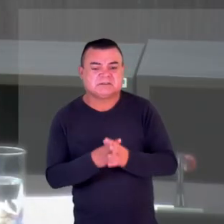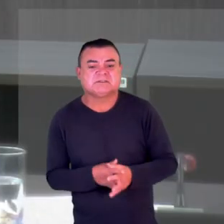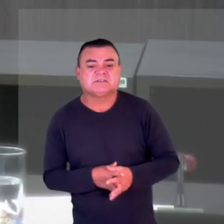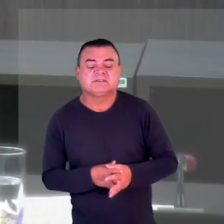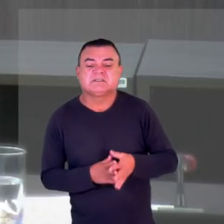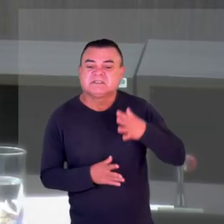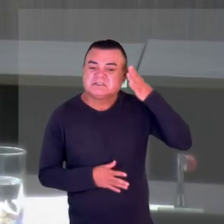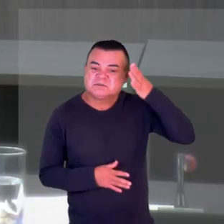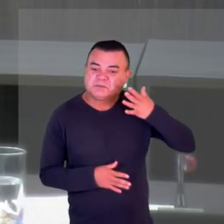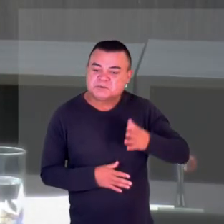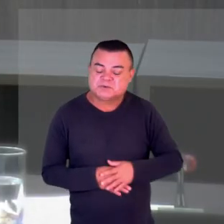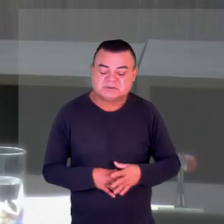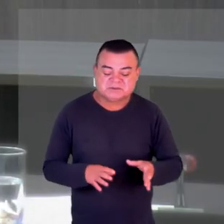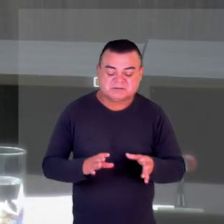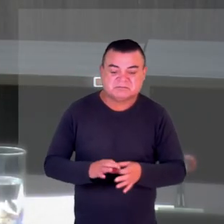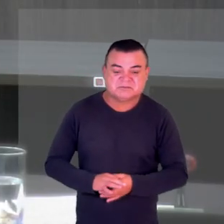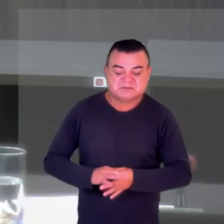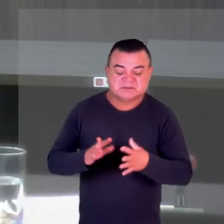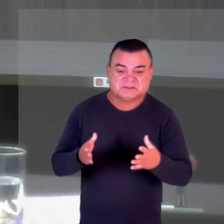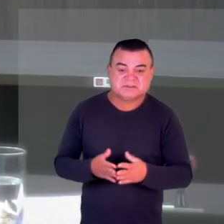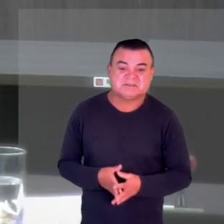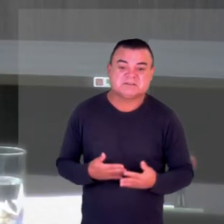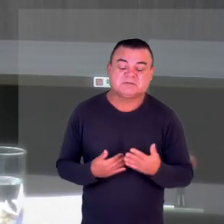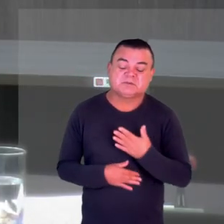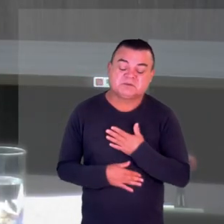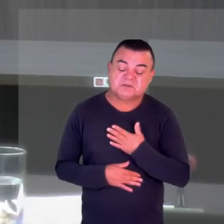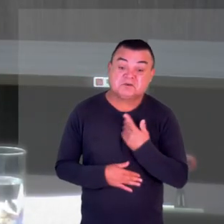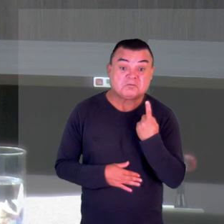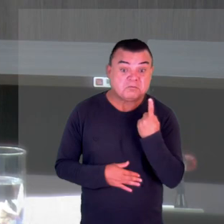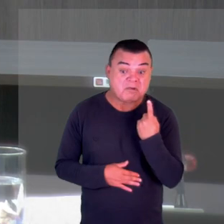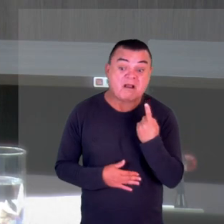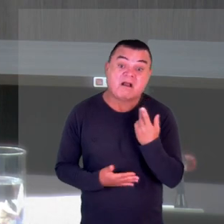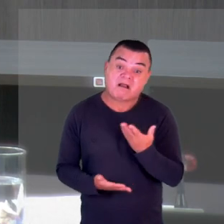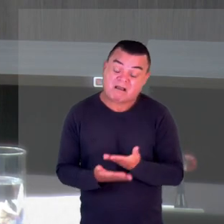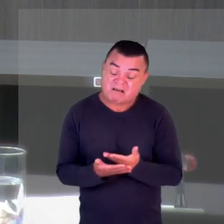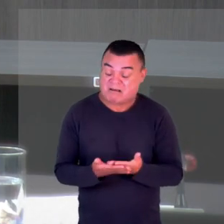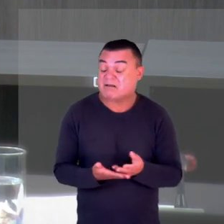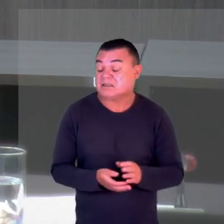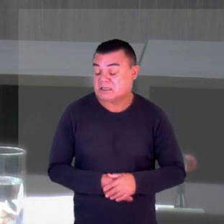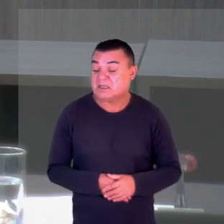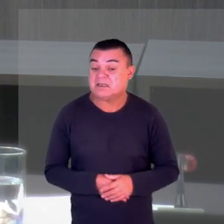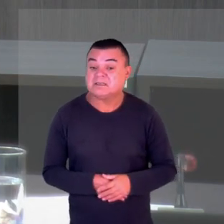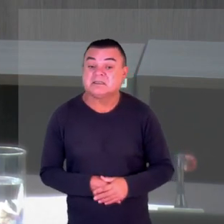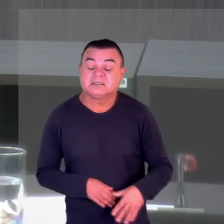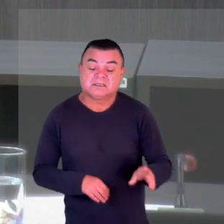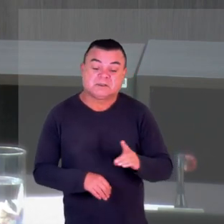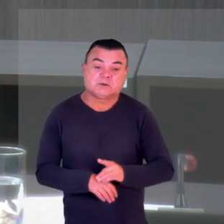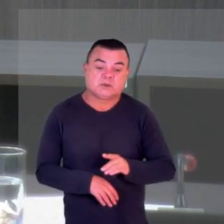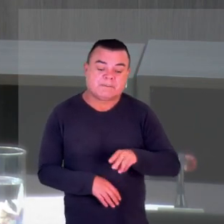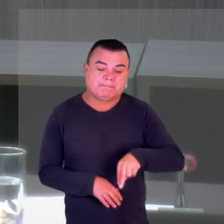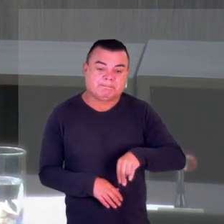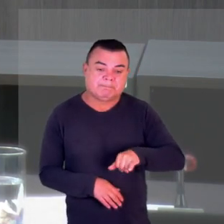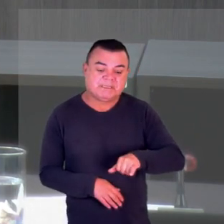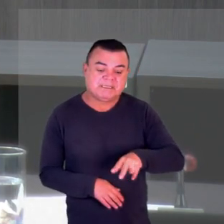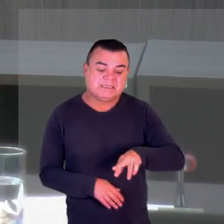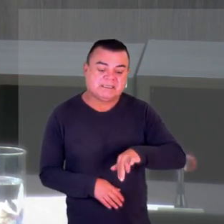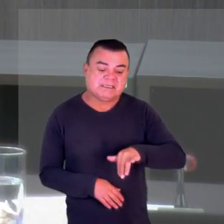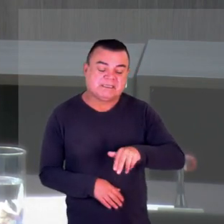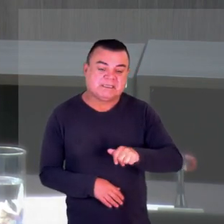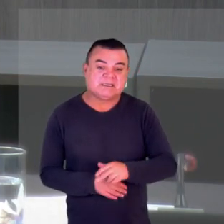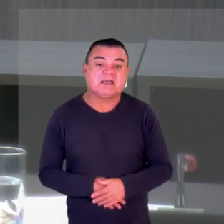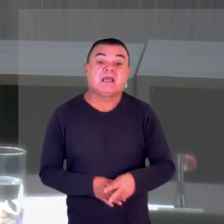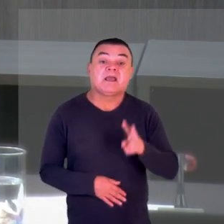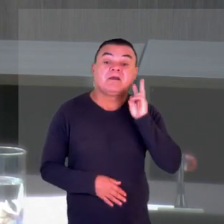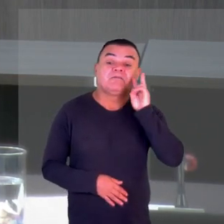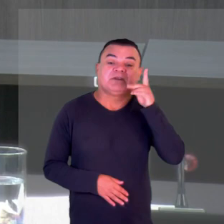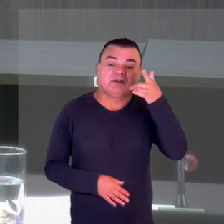nessa aula Magna Como já foi colocado aqui brilhante da Dra Miriam eh de rever reencontrar a Mariana santarelli